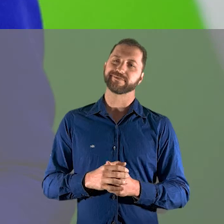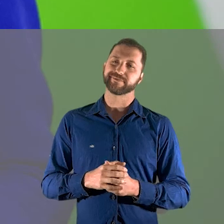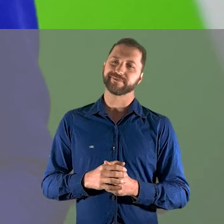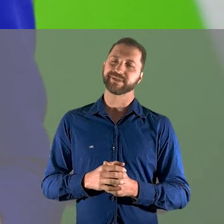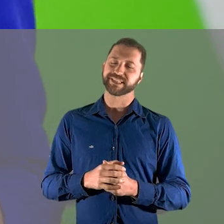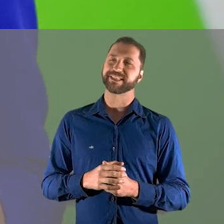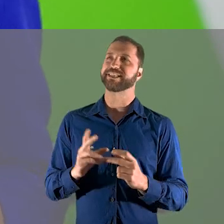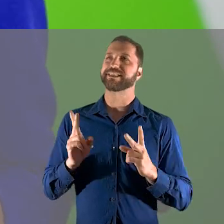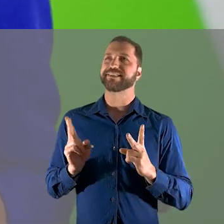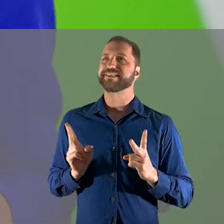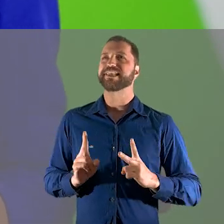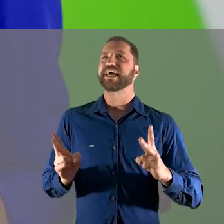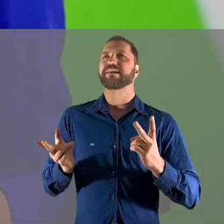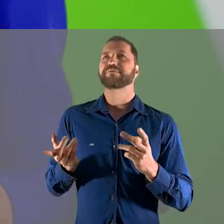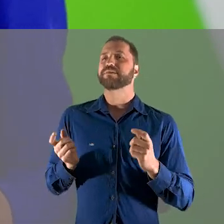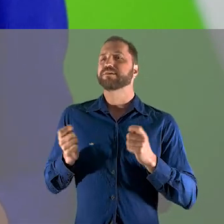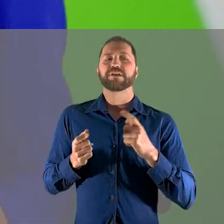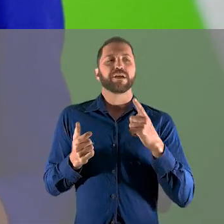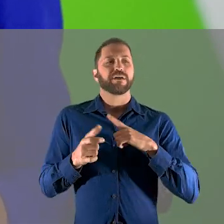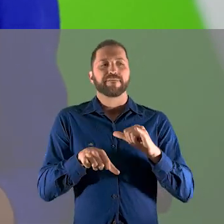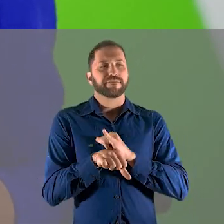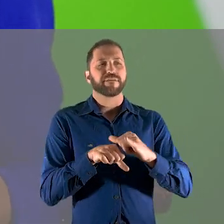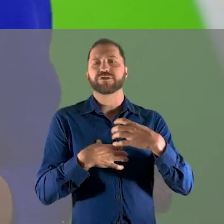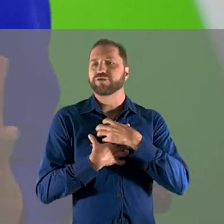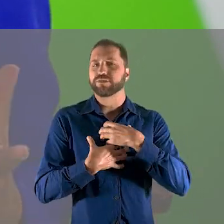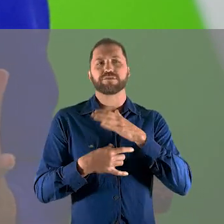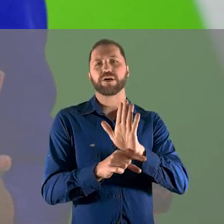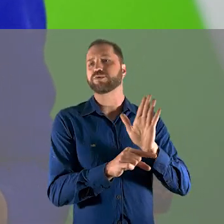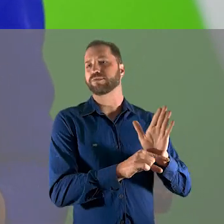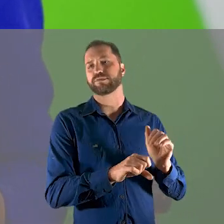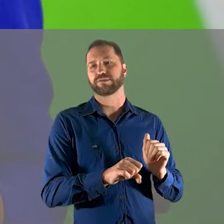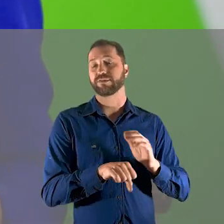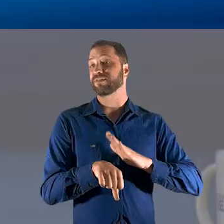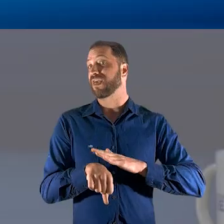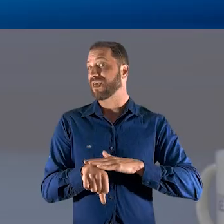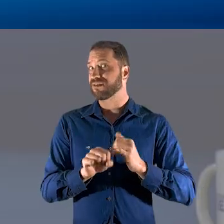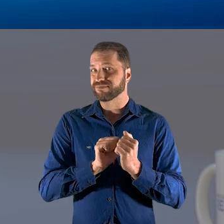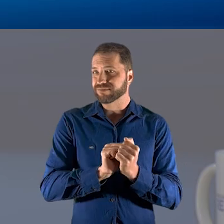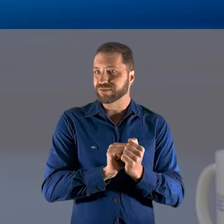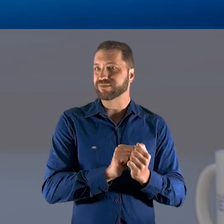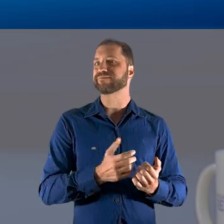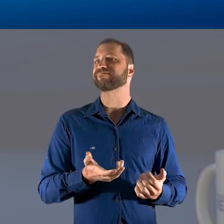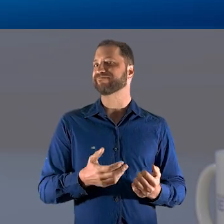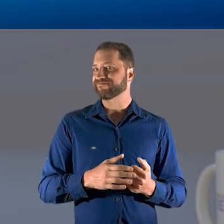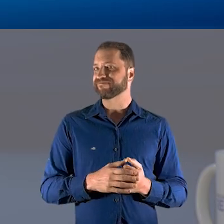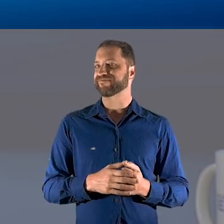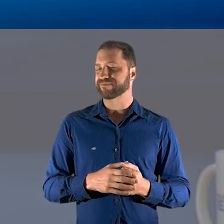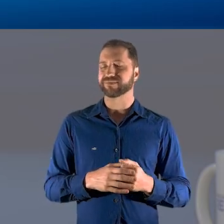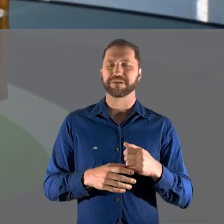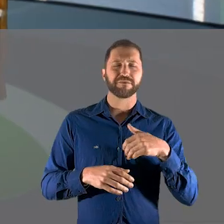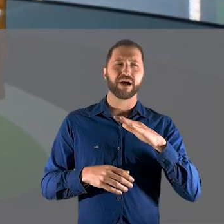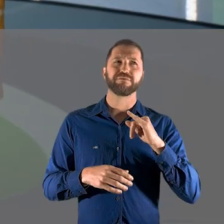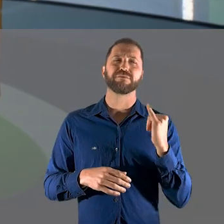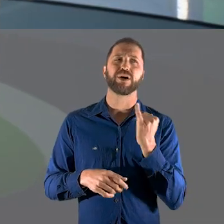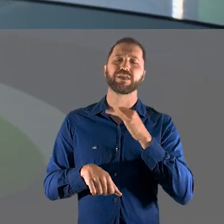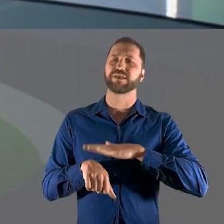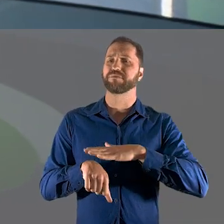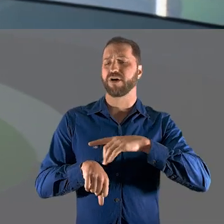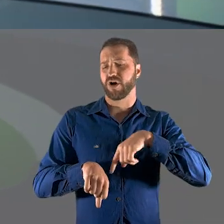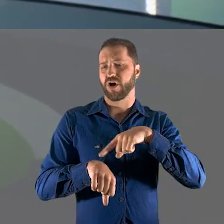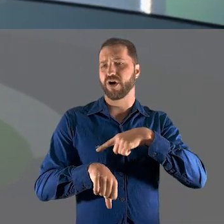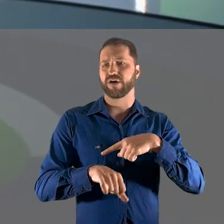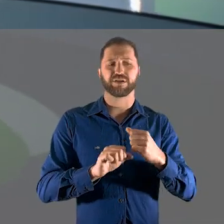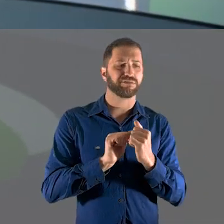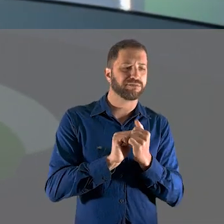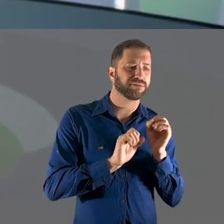sempre vai ter uma forma de ajudar o tempo o tempo eu acho que a moeda mais preciosa que a gente tem